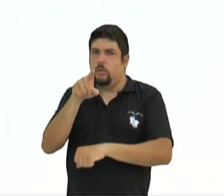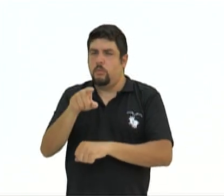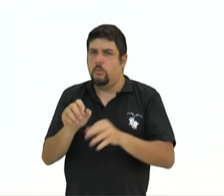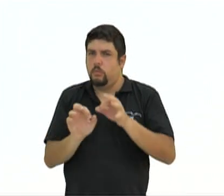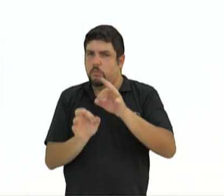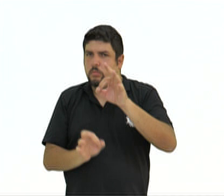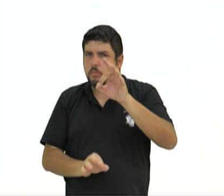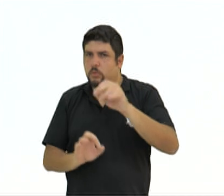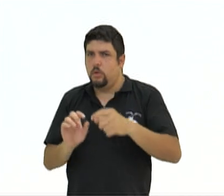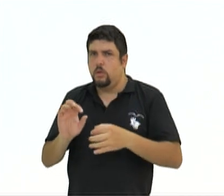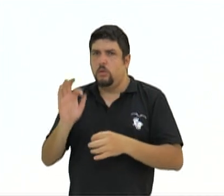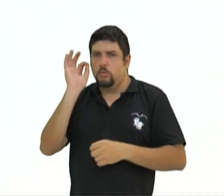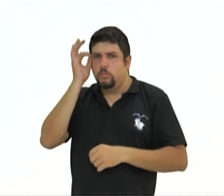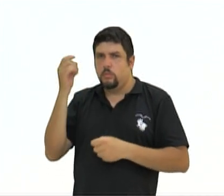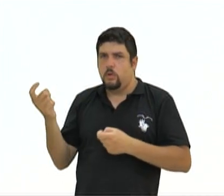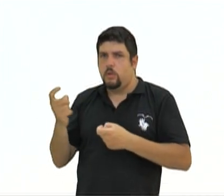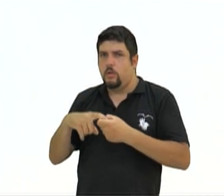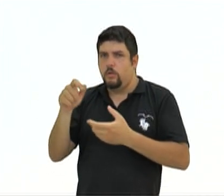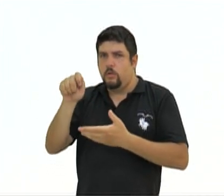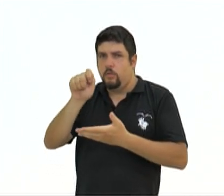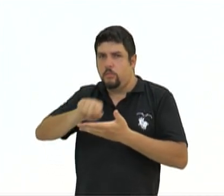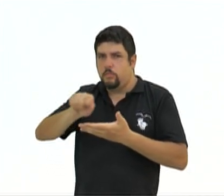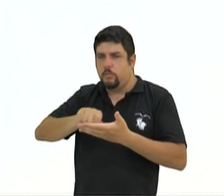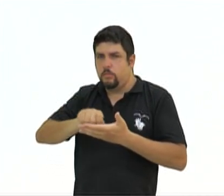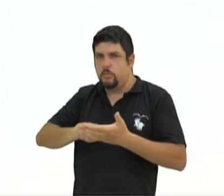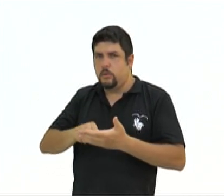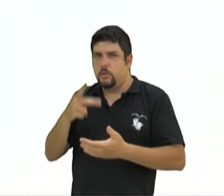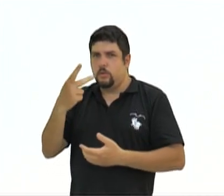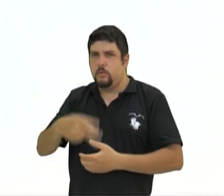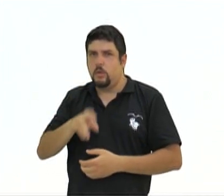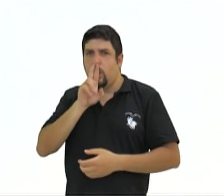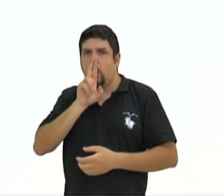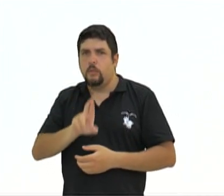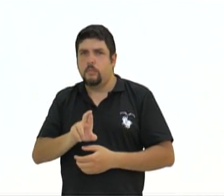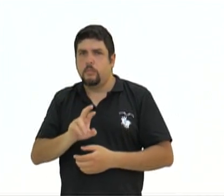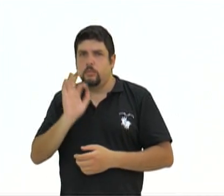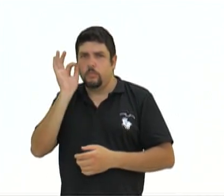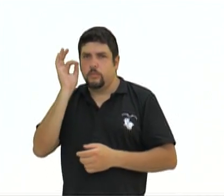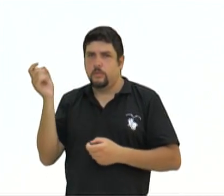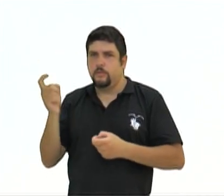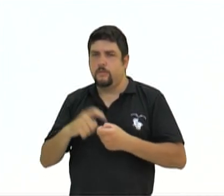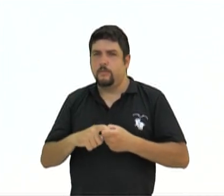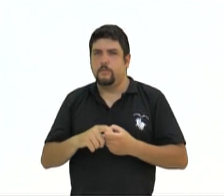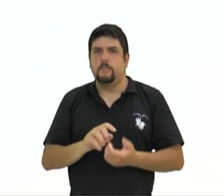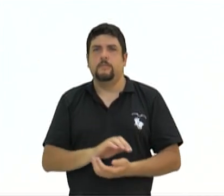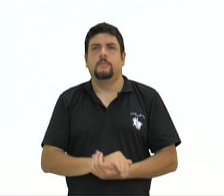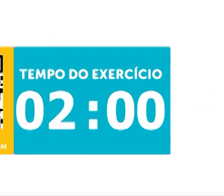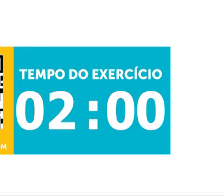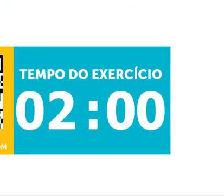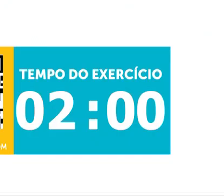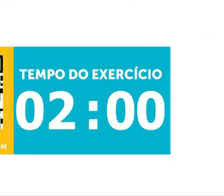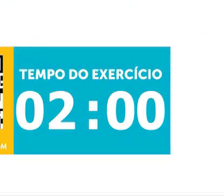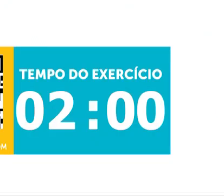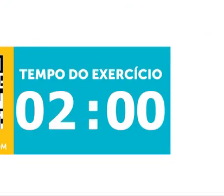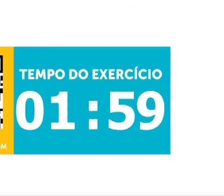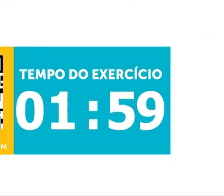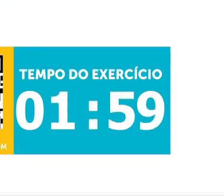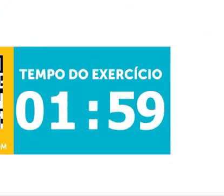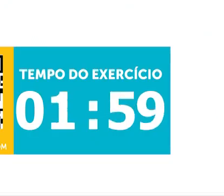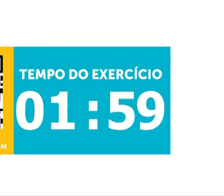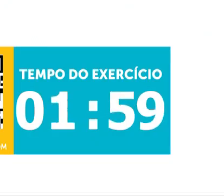longo, volta atrás do slide, pesquisa lá, é bem bacana saber sobre isso. A gente já volta, uma piscadinha.